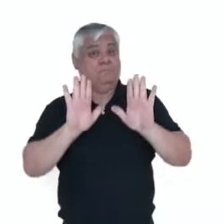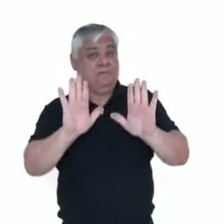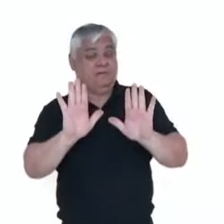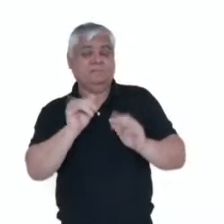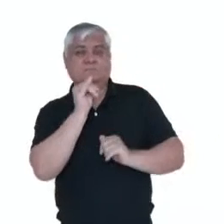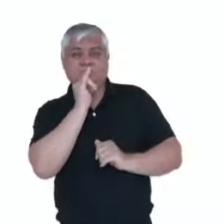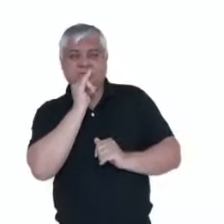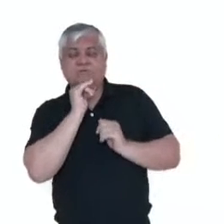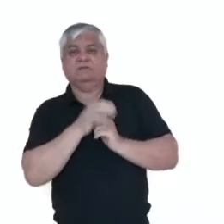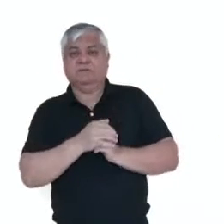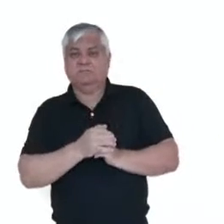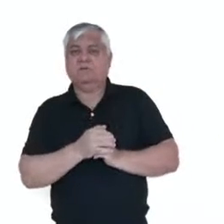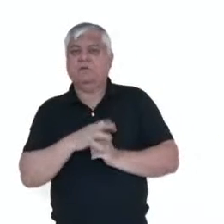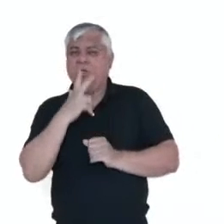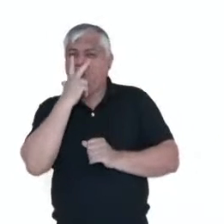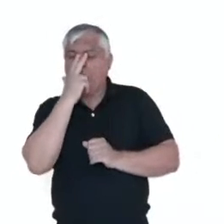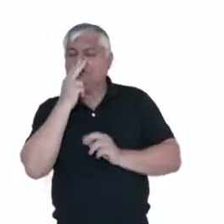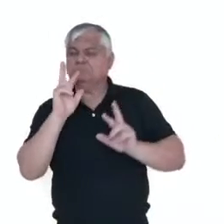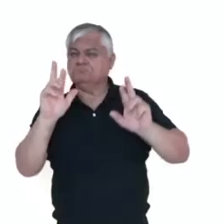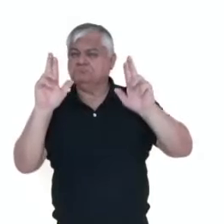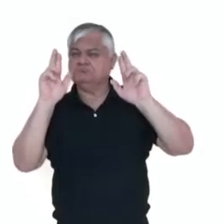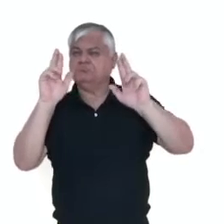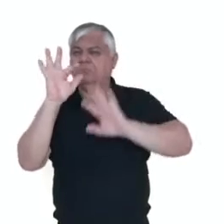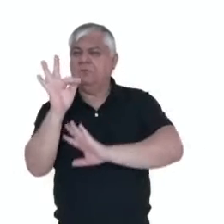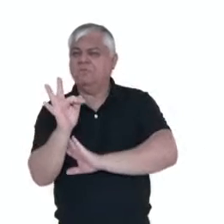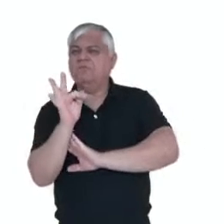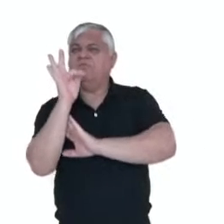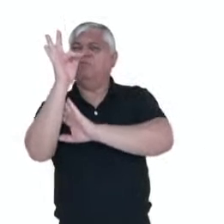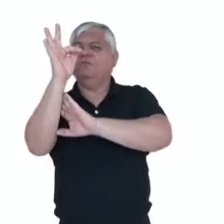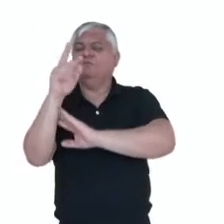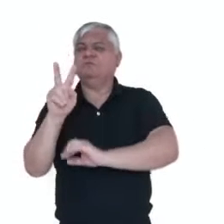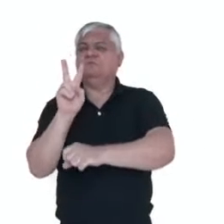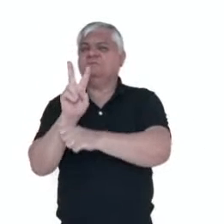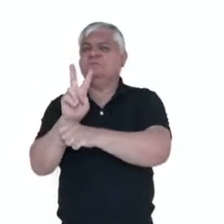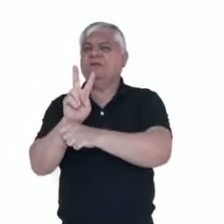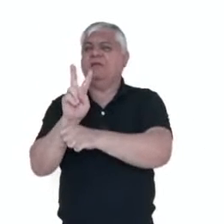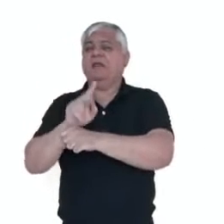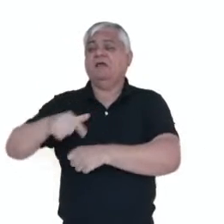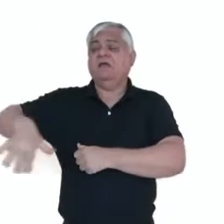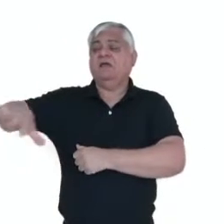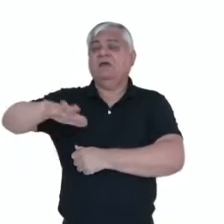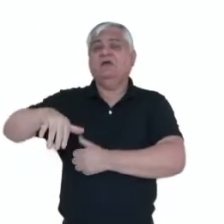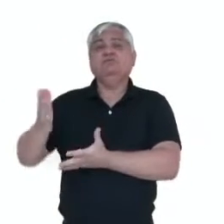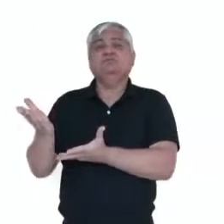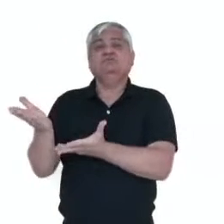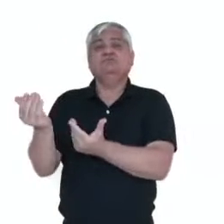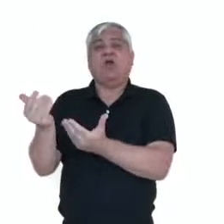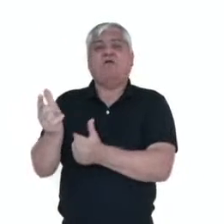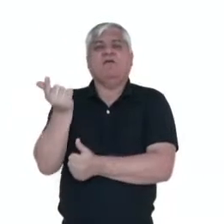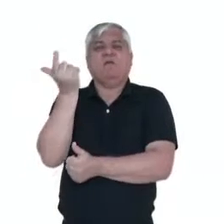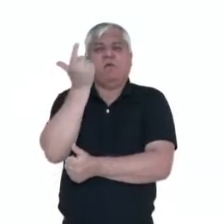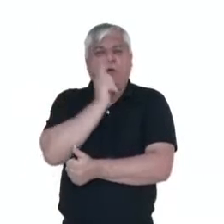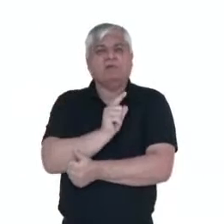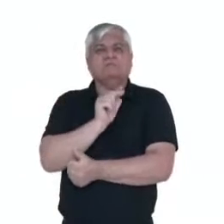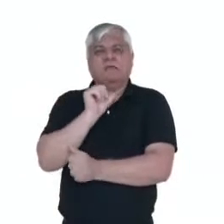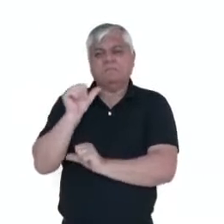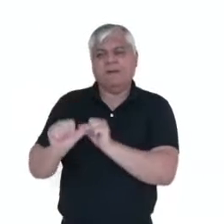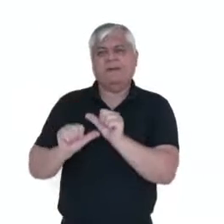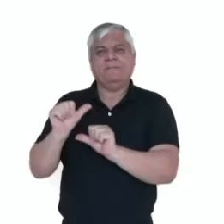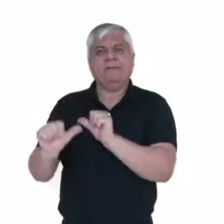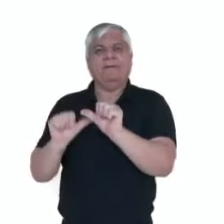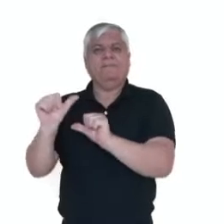Entretanto, apontou com esperança sua expectativa para que a juventude consiga assumir a